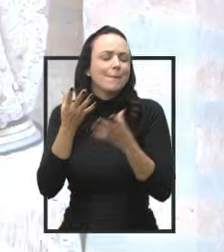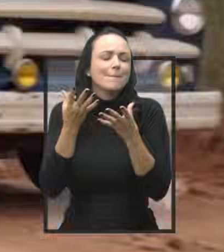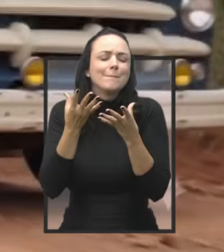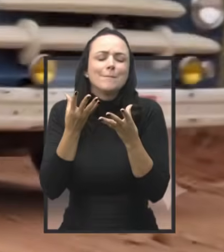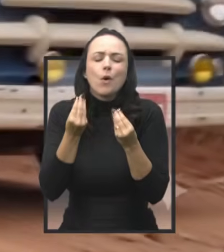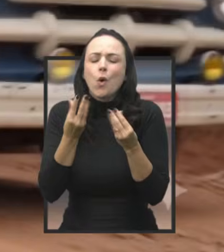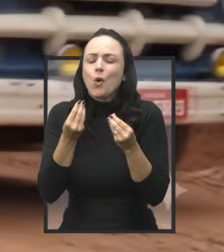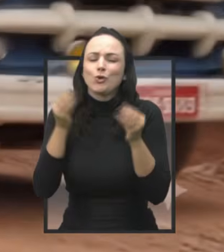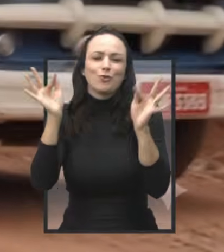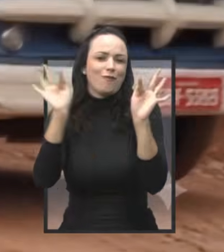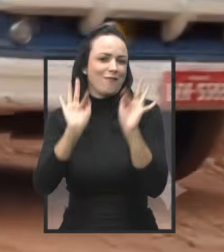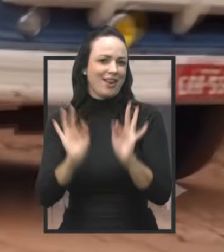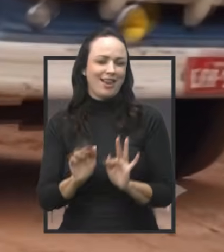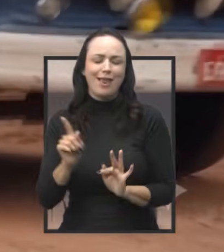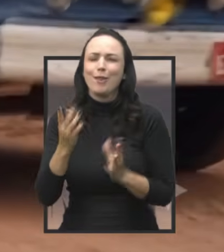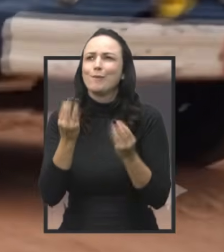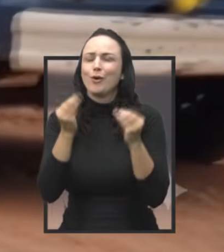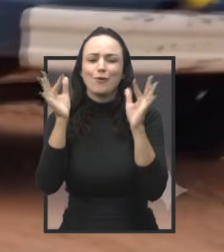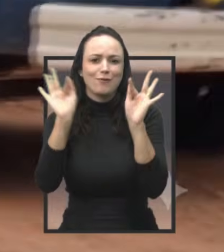feliz,